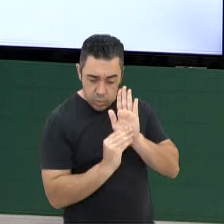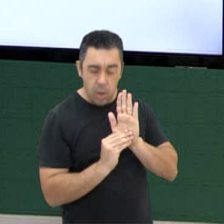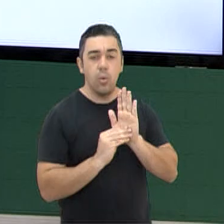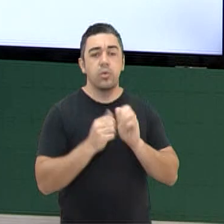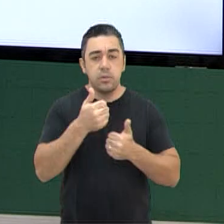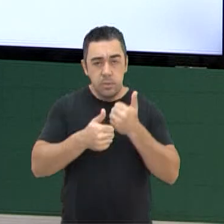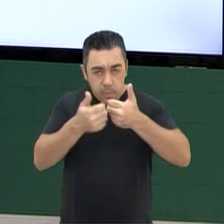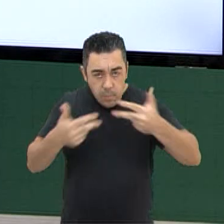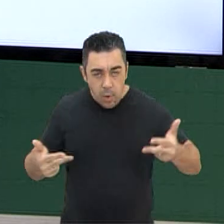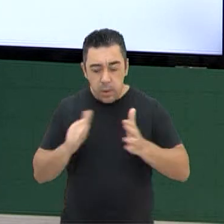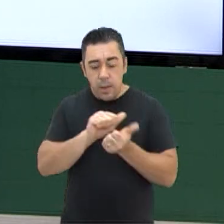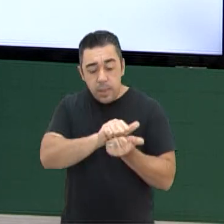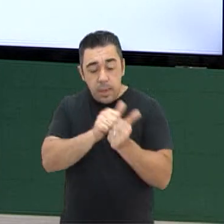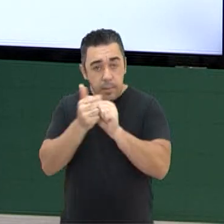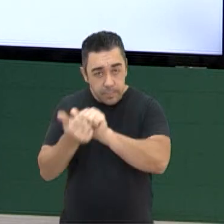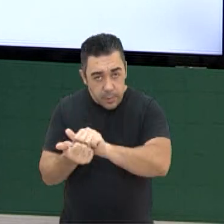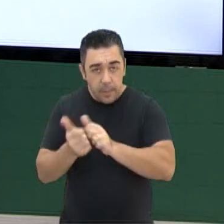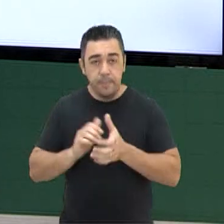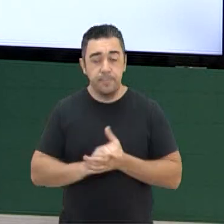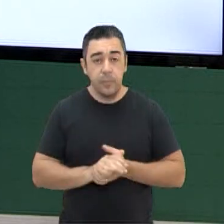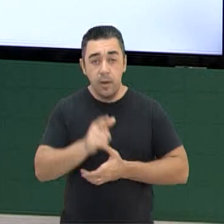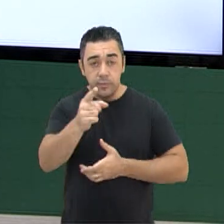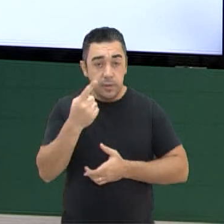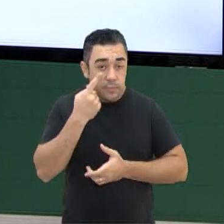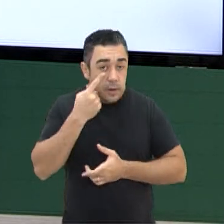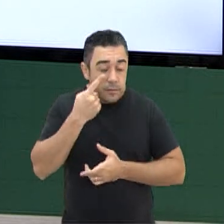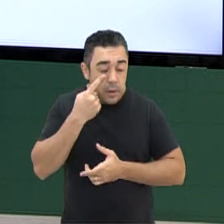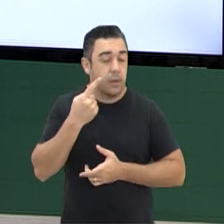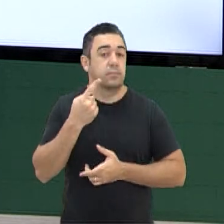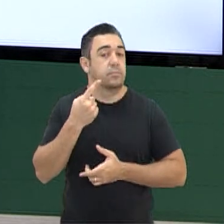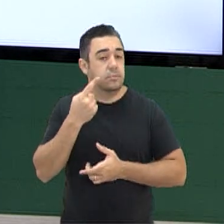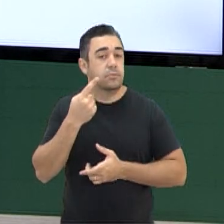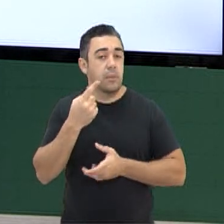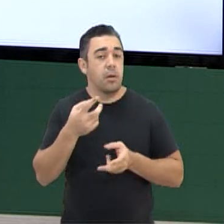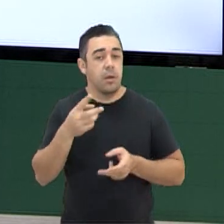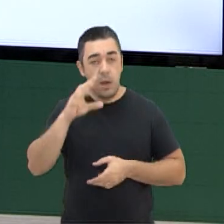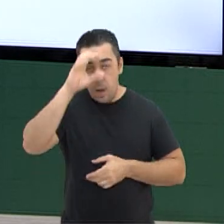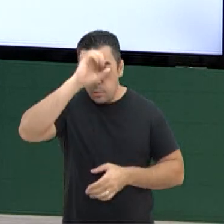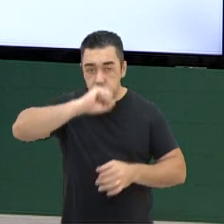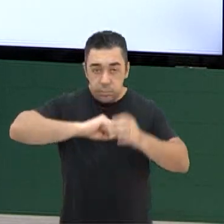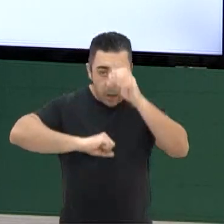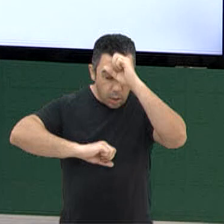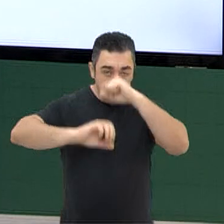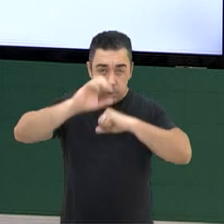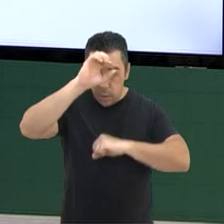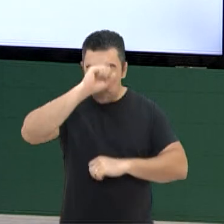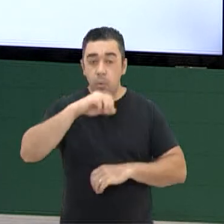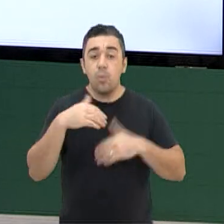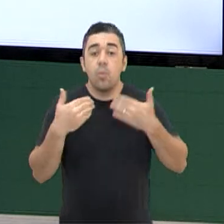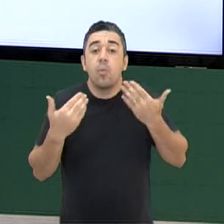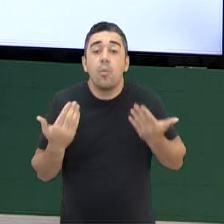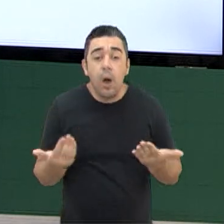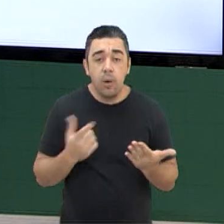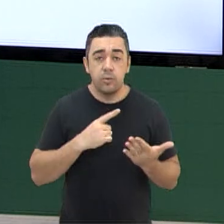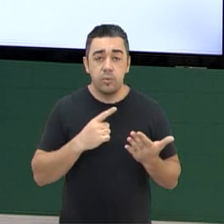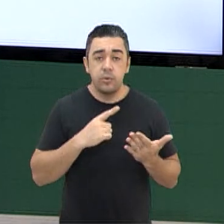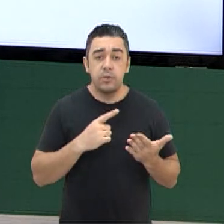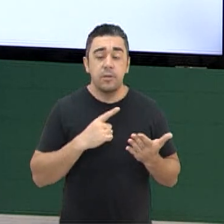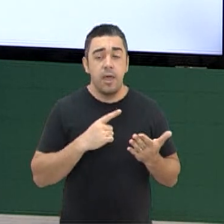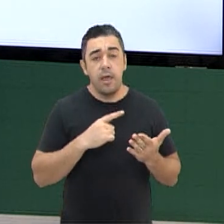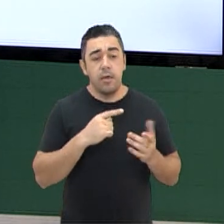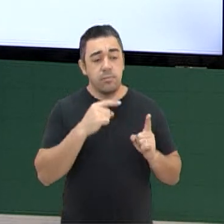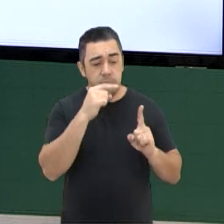adaptado. A partir de então, vocês vêm observando e aprendendo quais modalidades fazem parte